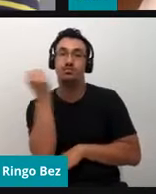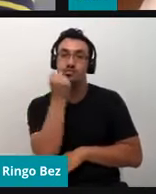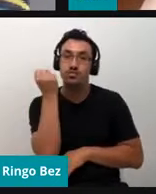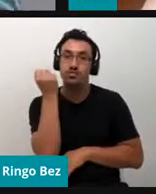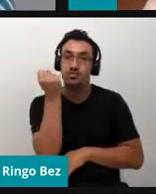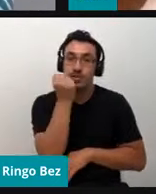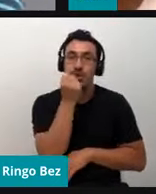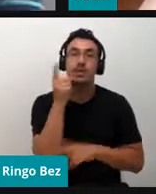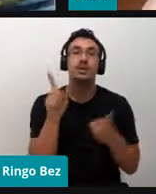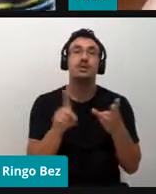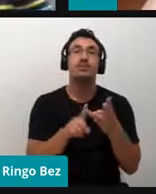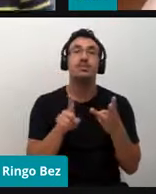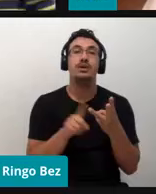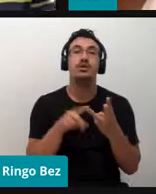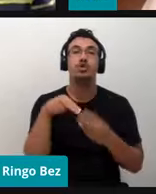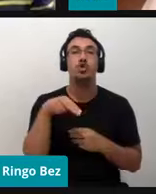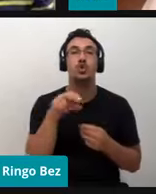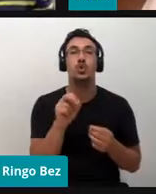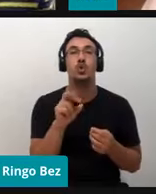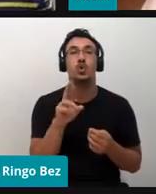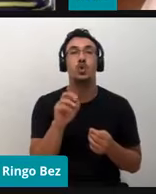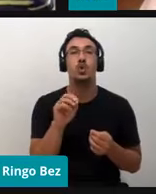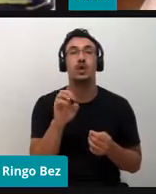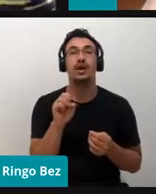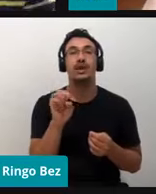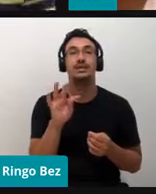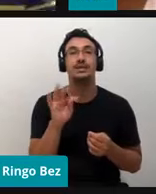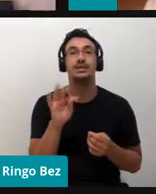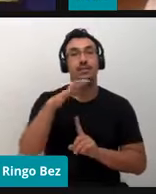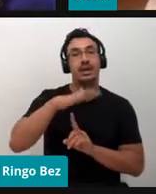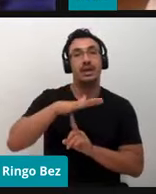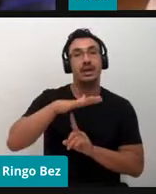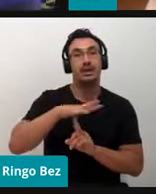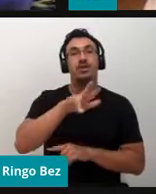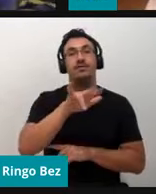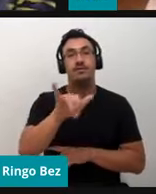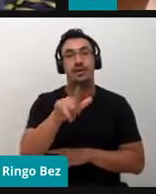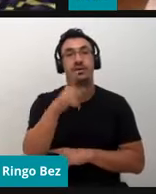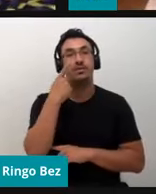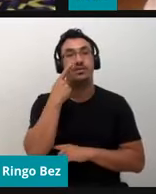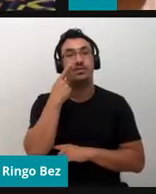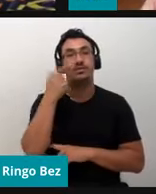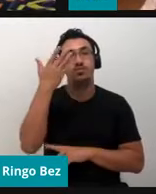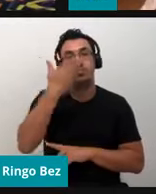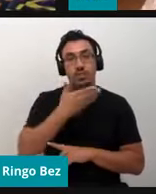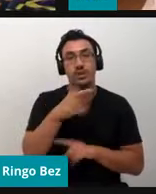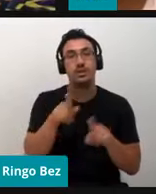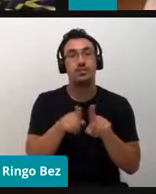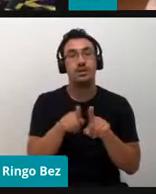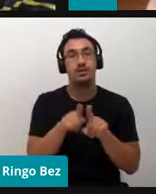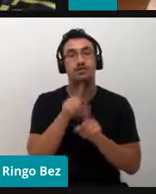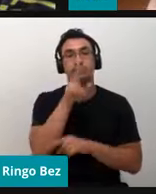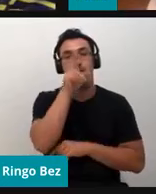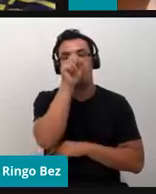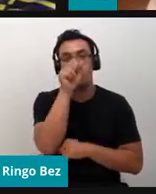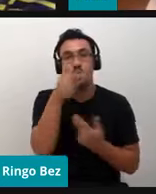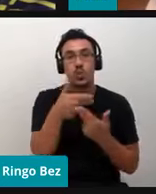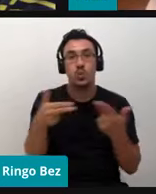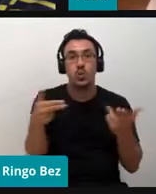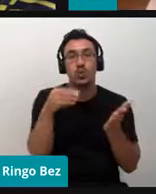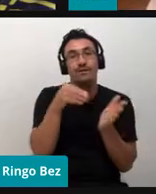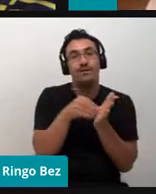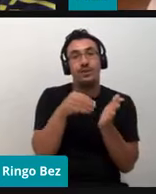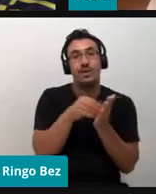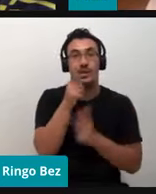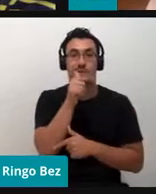no noroeste do Paraná, nós vamos possivelmente verificar os impactos dessas estiagens